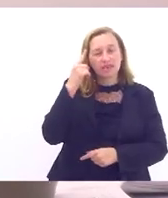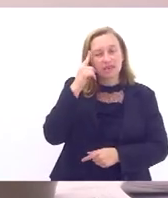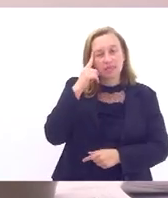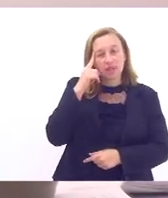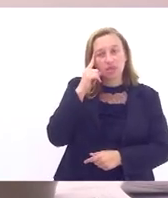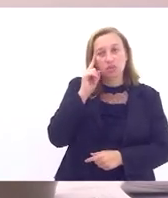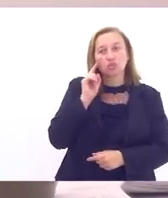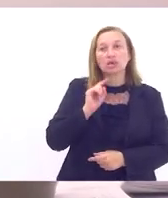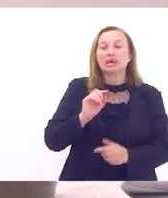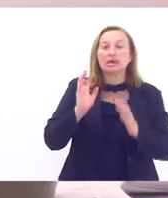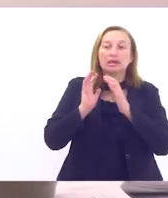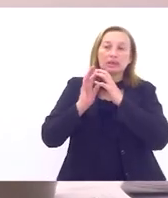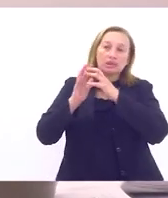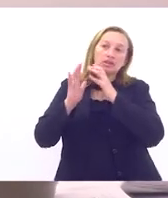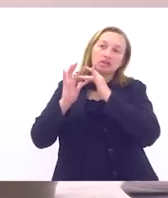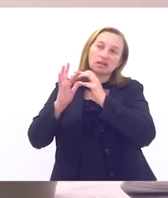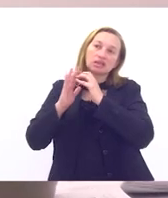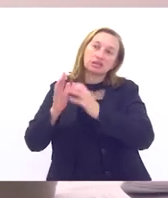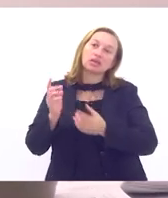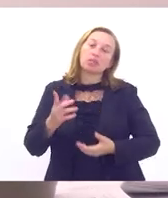da própria,